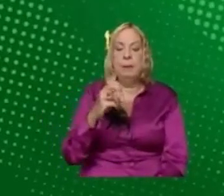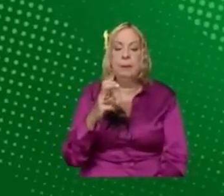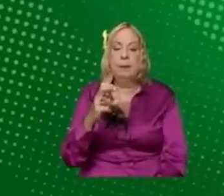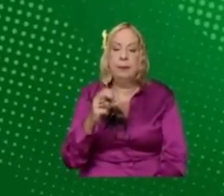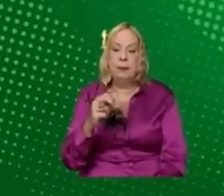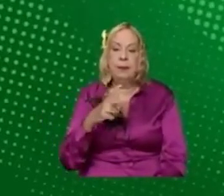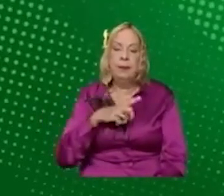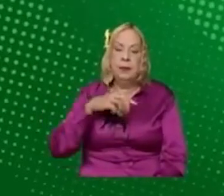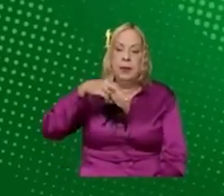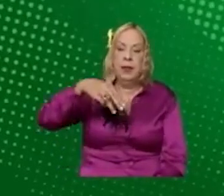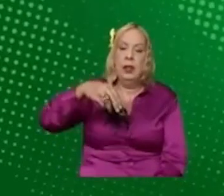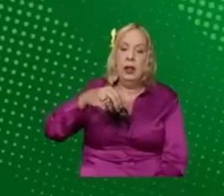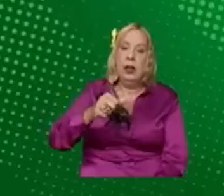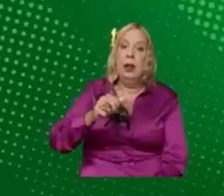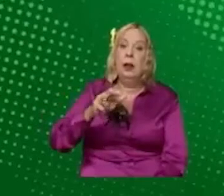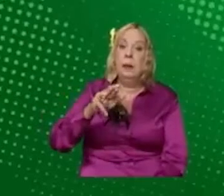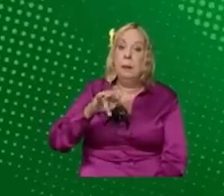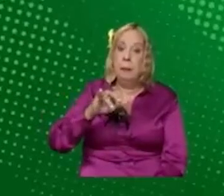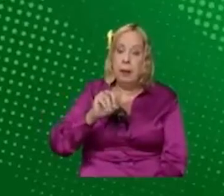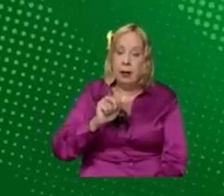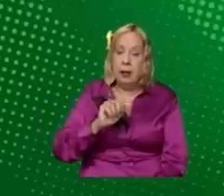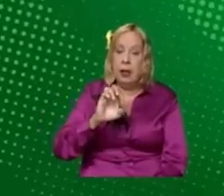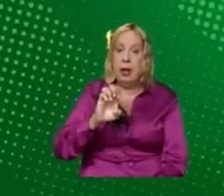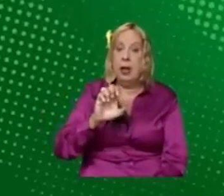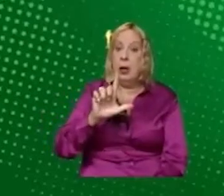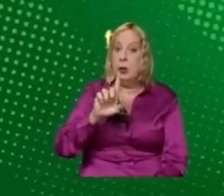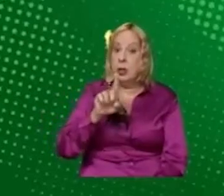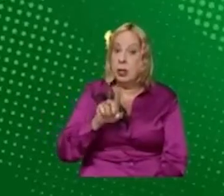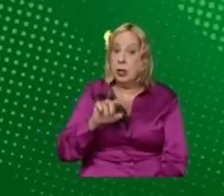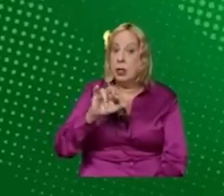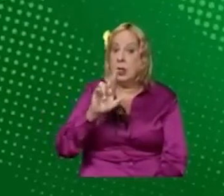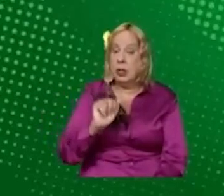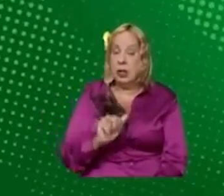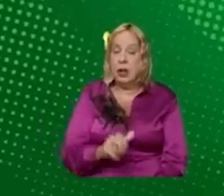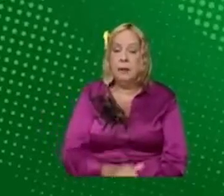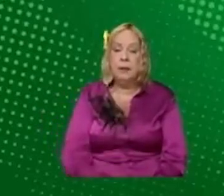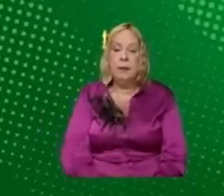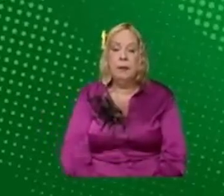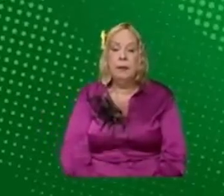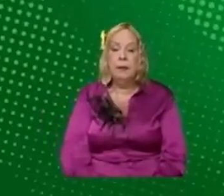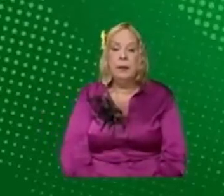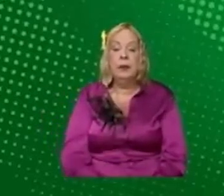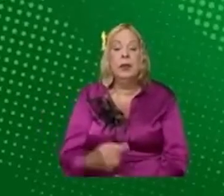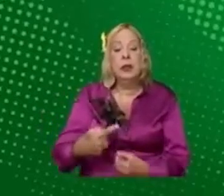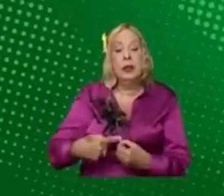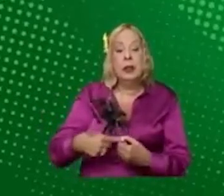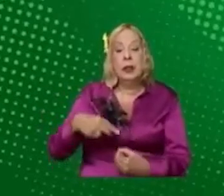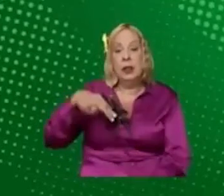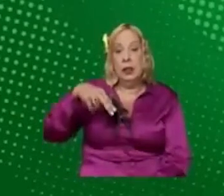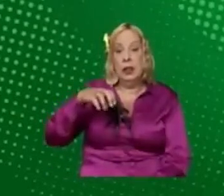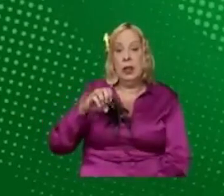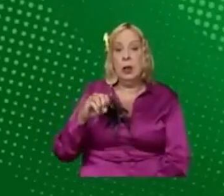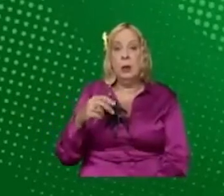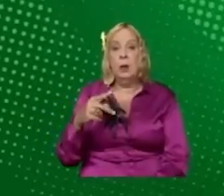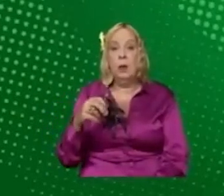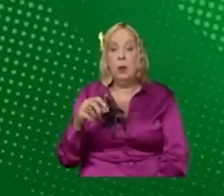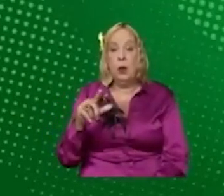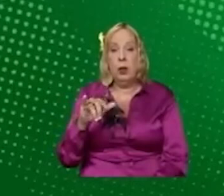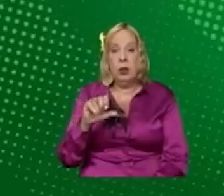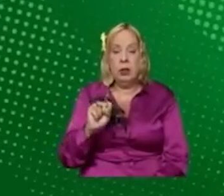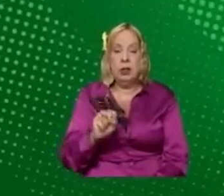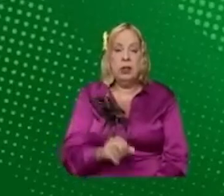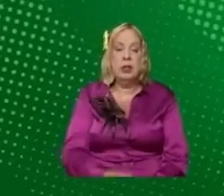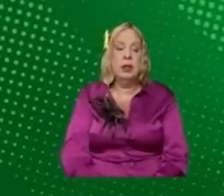519050, Maria Elzira, Maria e Juscelia. Olha aí, Regional